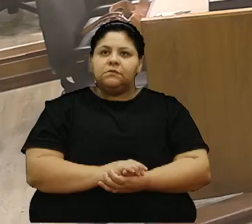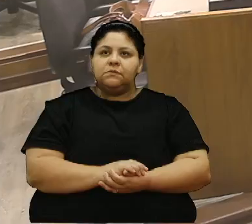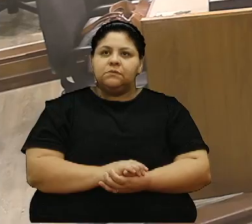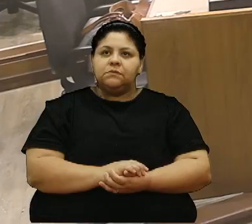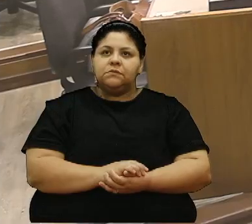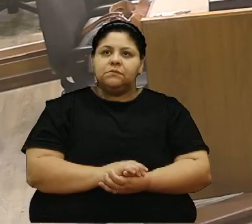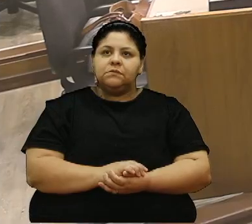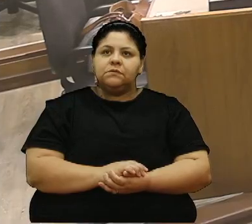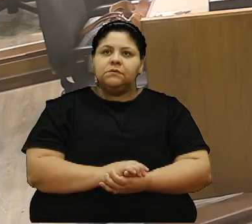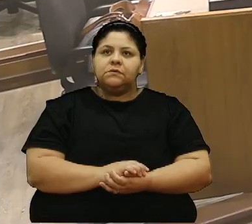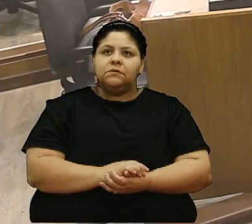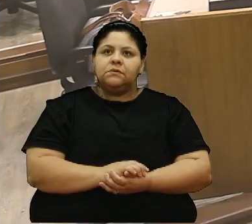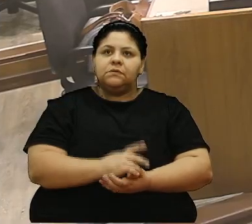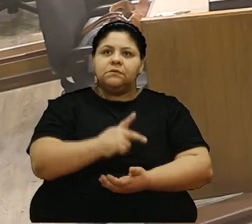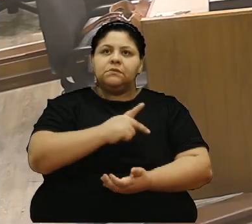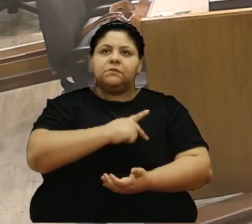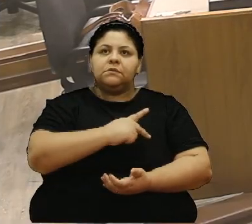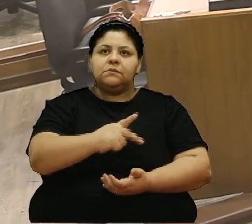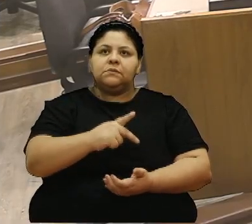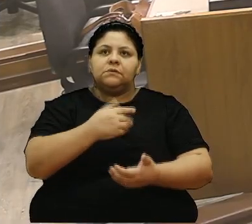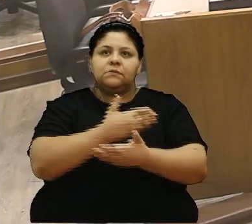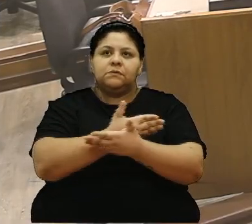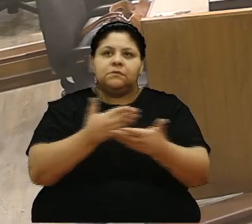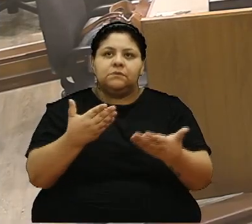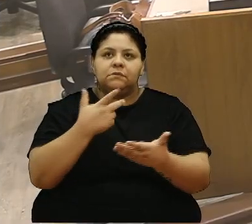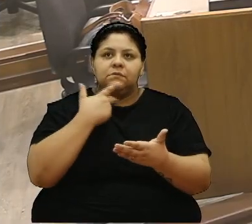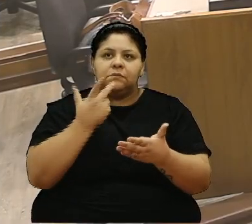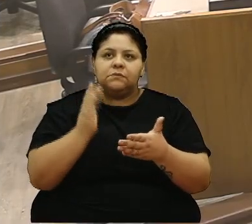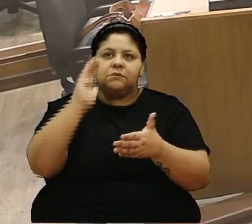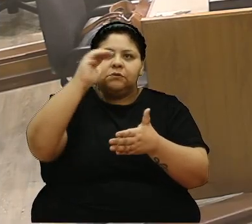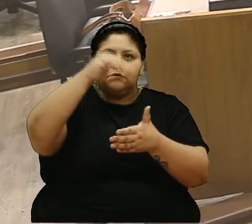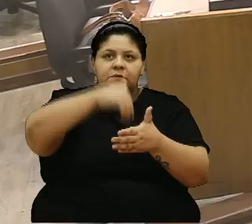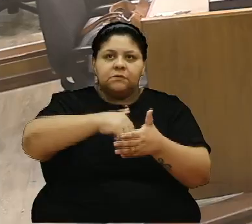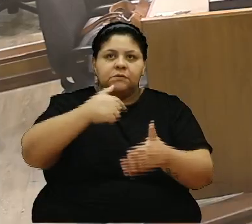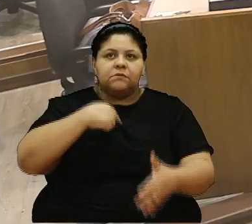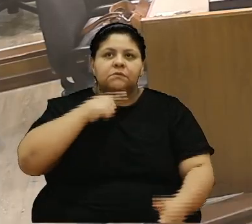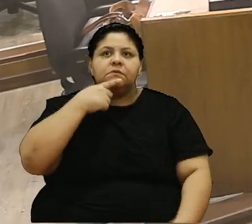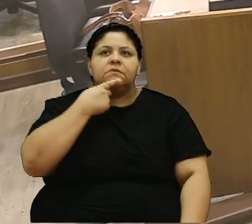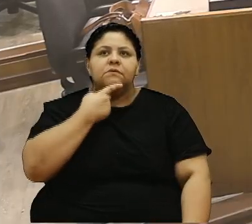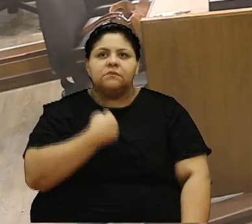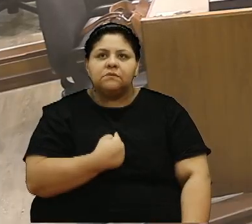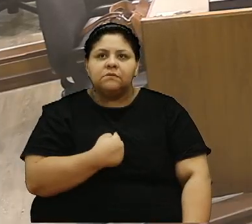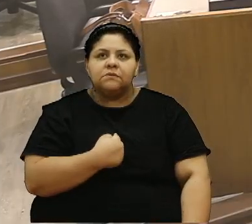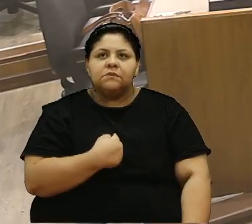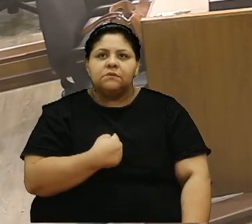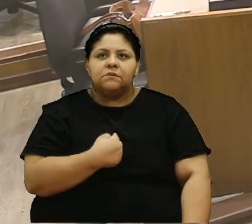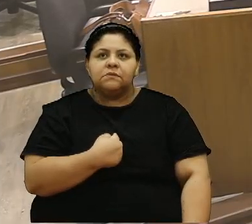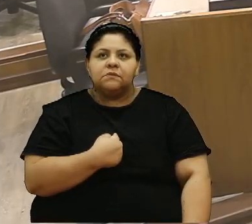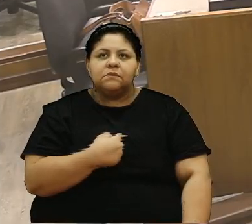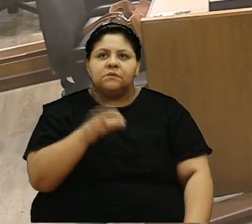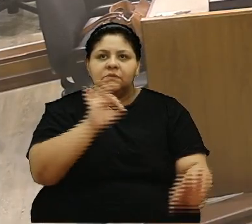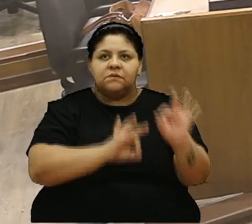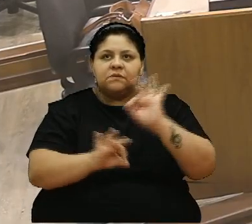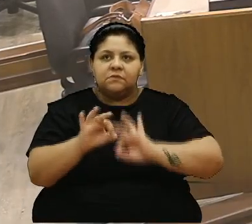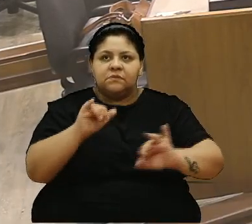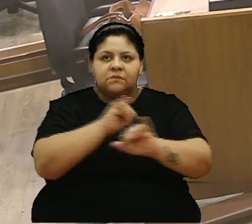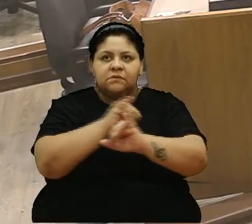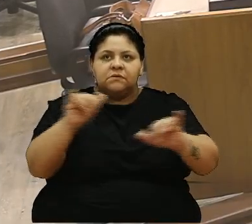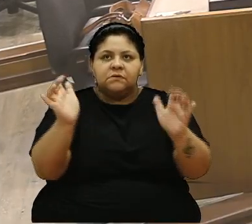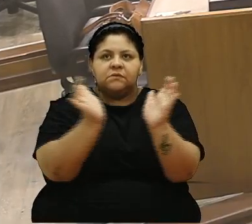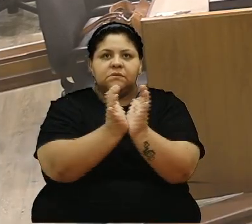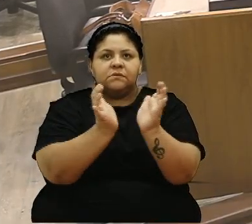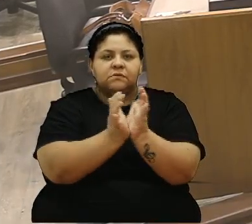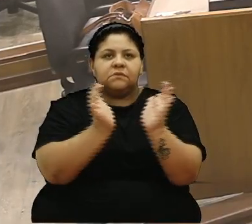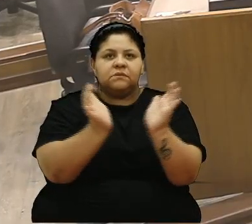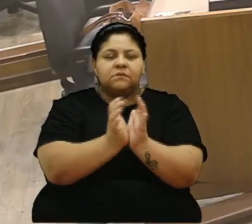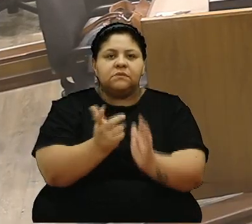Presidente, nobres colegas, aqui para declaração de voto. Eu gostaria de ratificar e informar todos os colegas que aquele colega